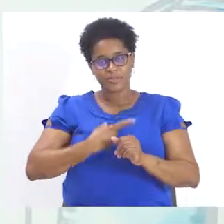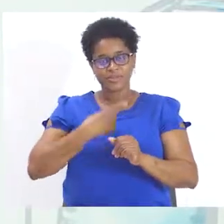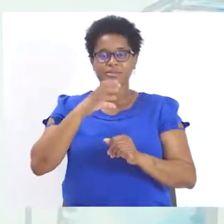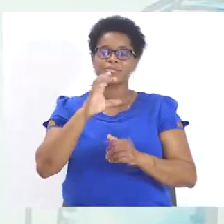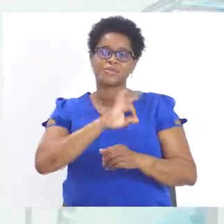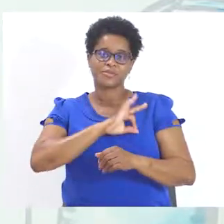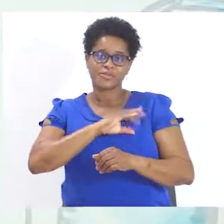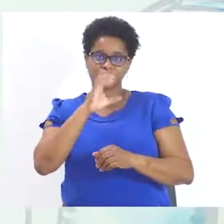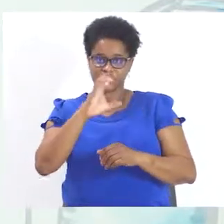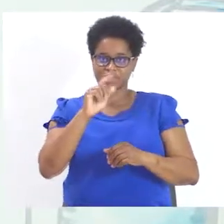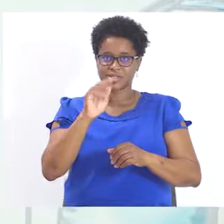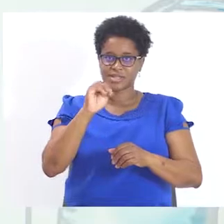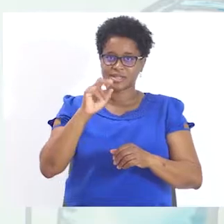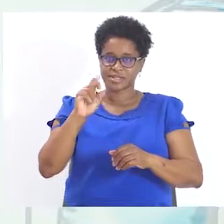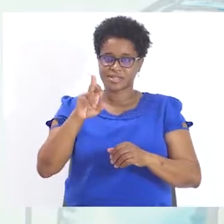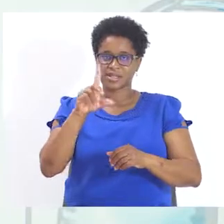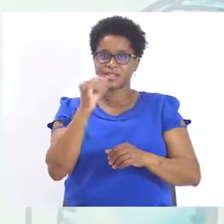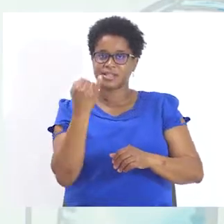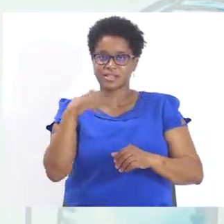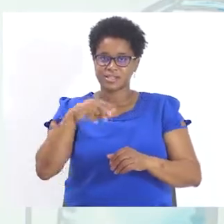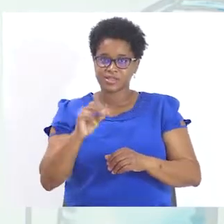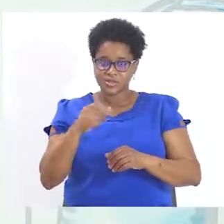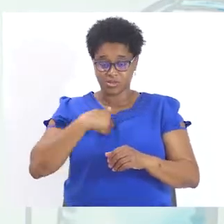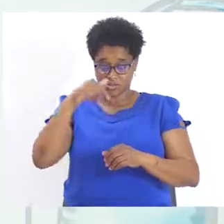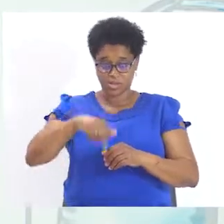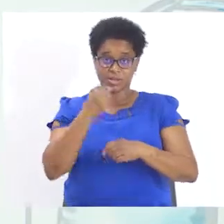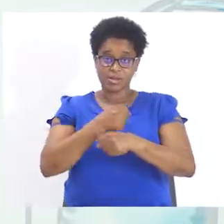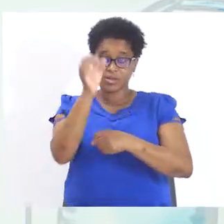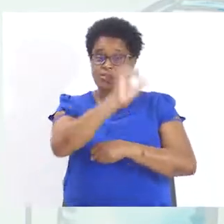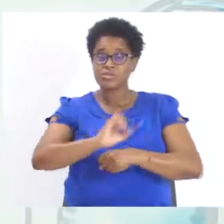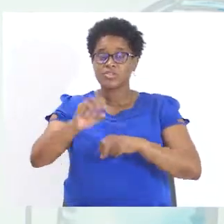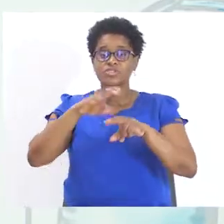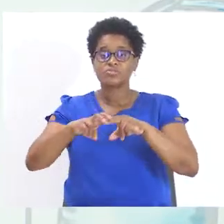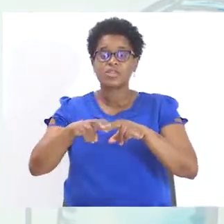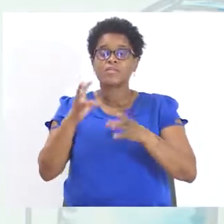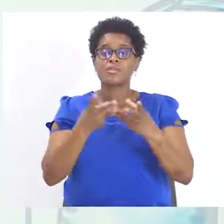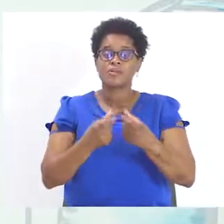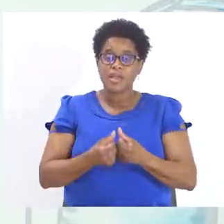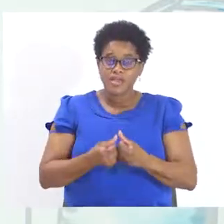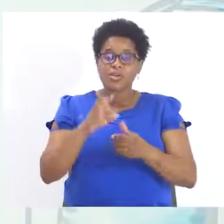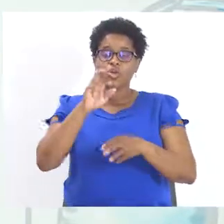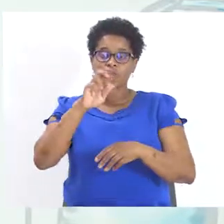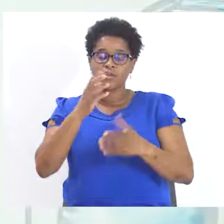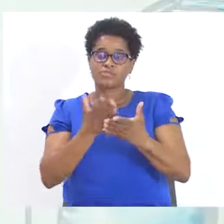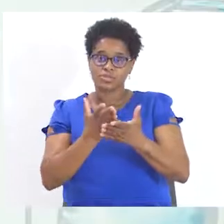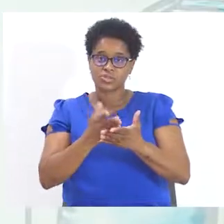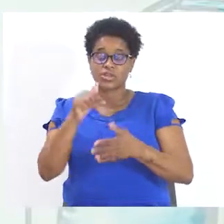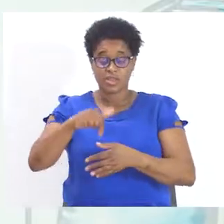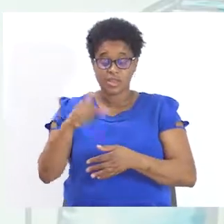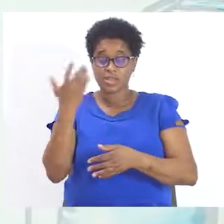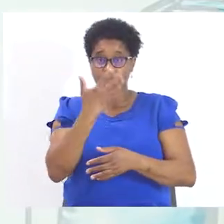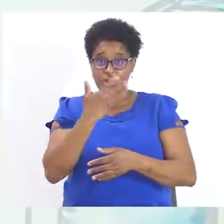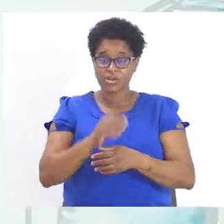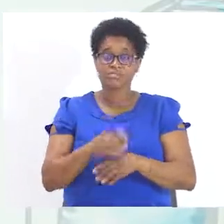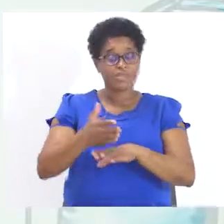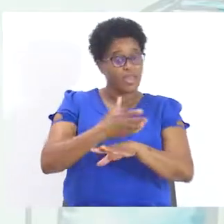César Lino, estou aqui para trabalhar convosco a disciplina de Matemática para o 8º ano. Nessa aula de hoje, sem